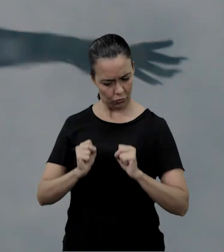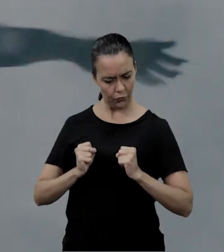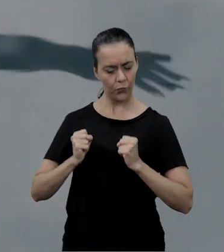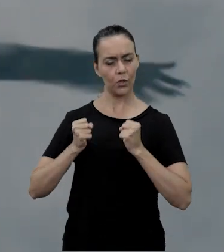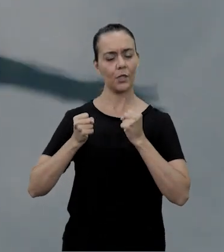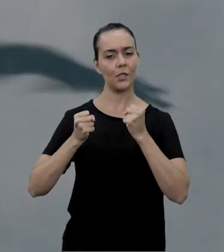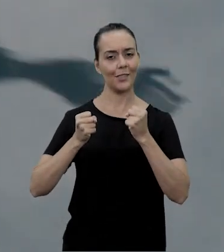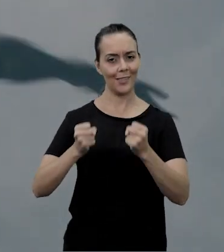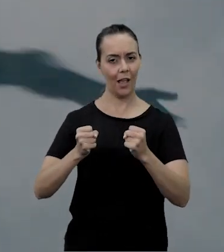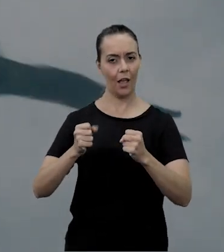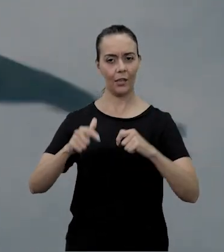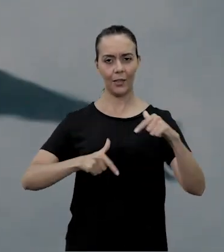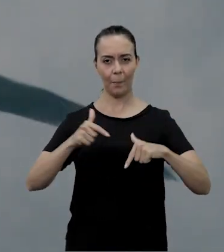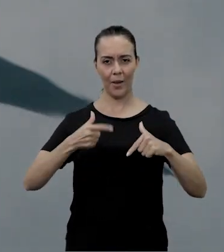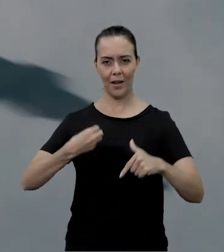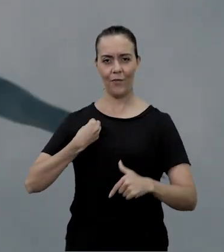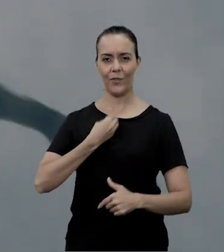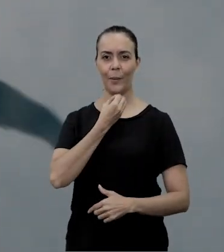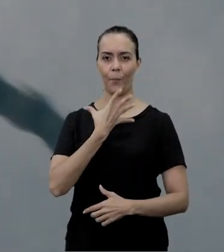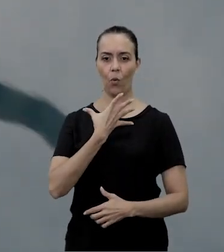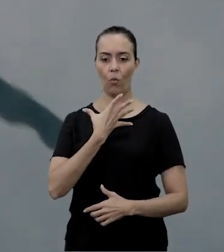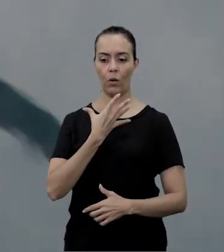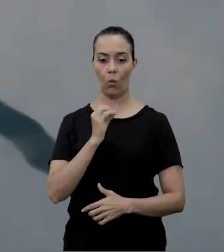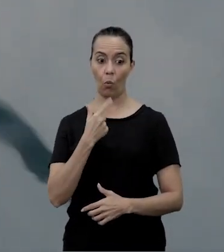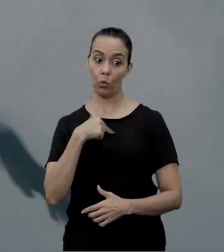que ela viva, ou não.